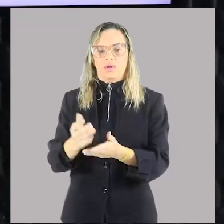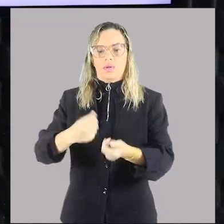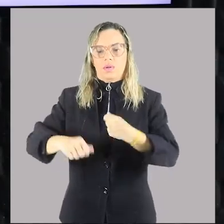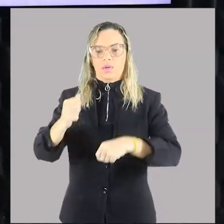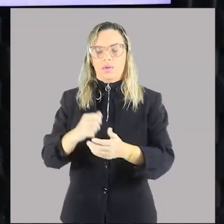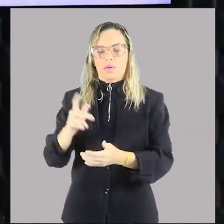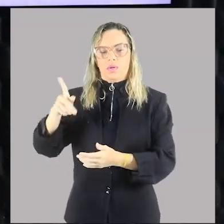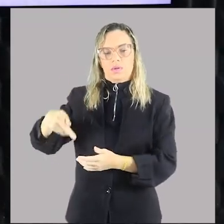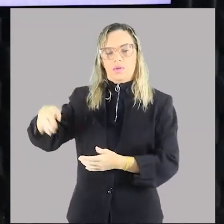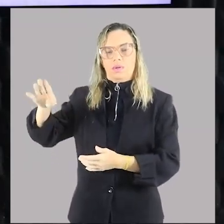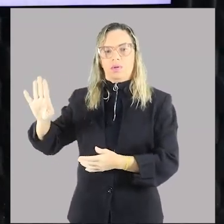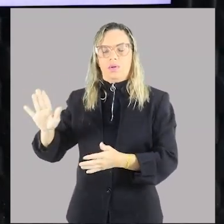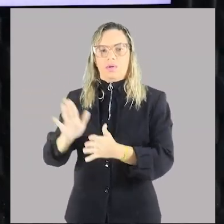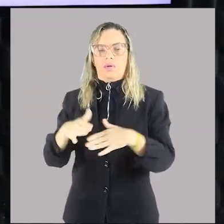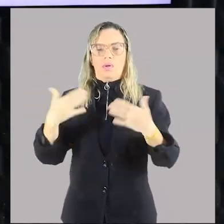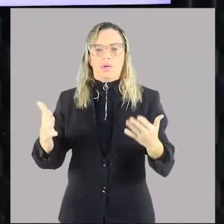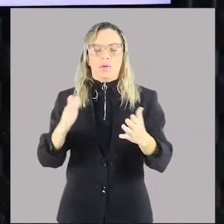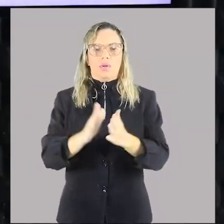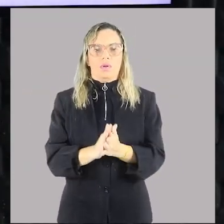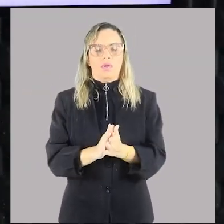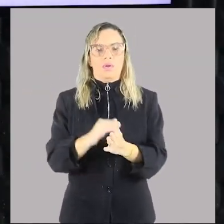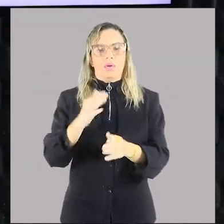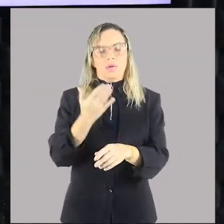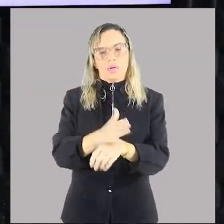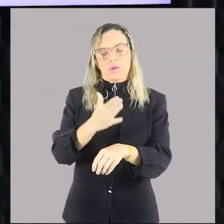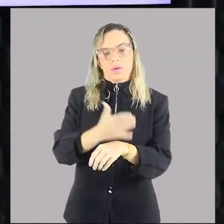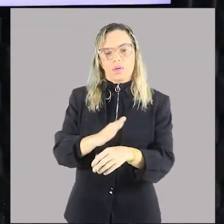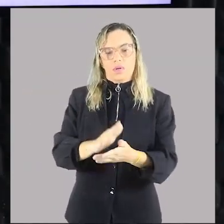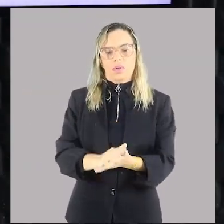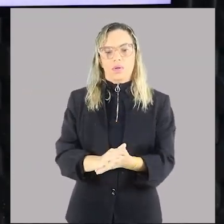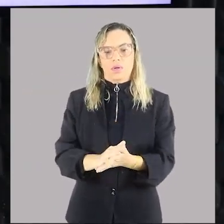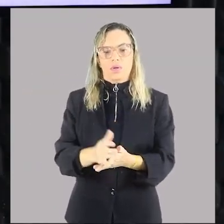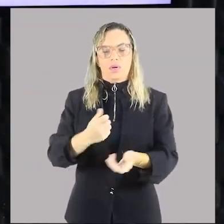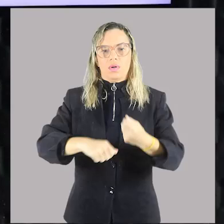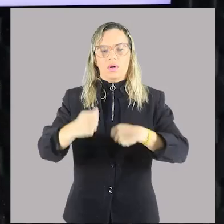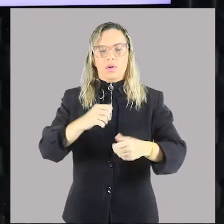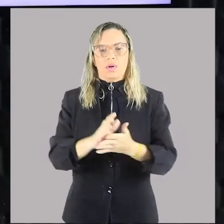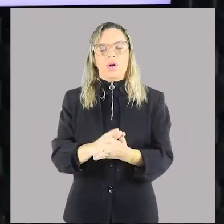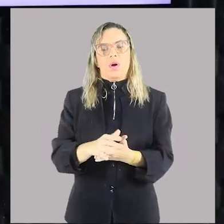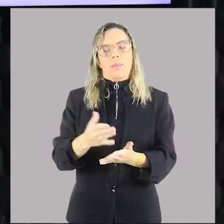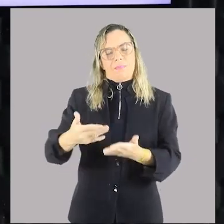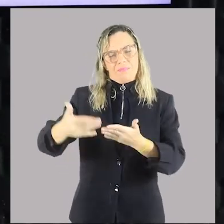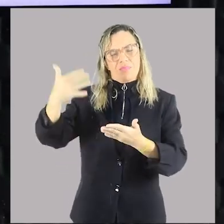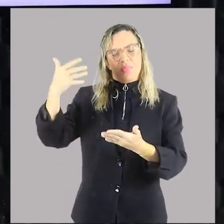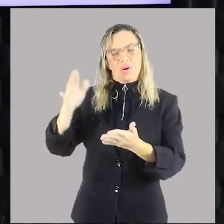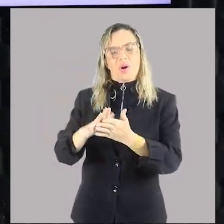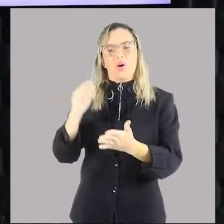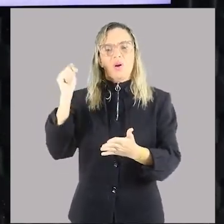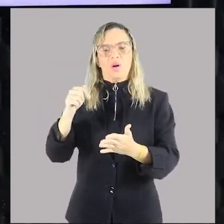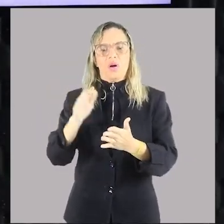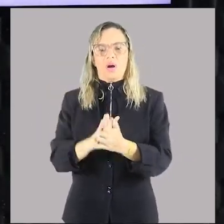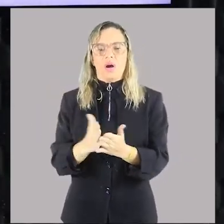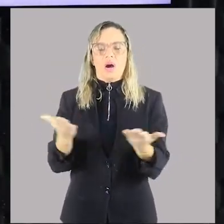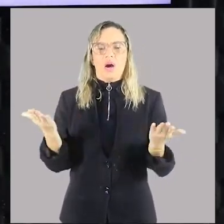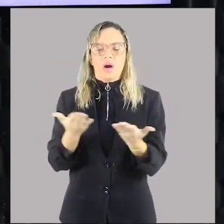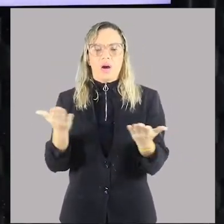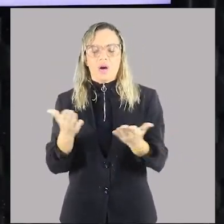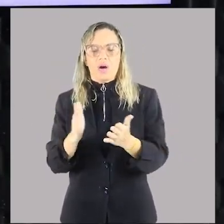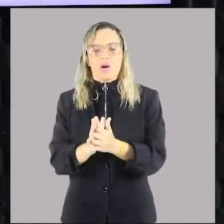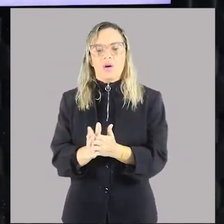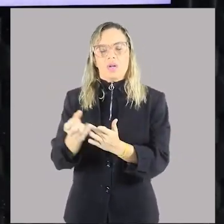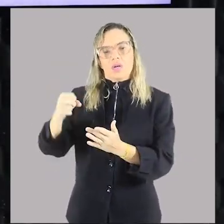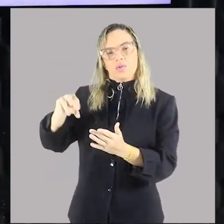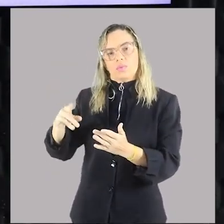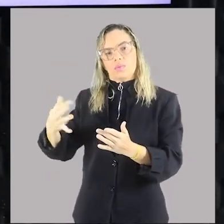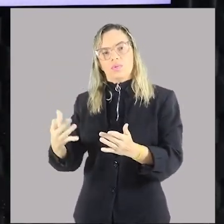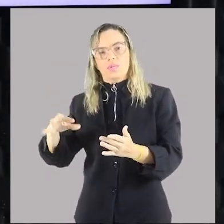tratado através das aulas de atos administrativos. Não é o momento agora. O momento agora é da organização subjetiva da